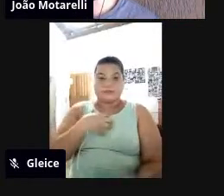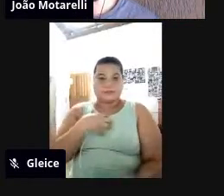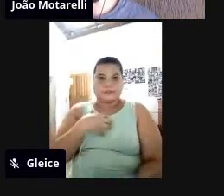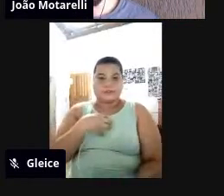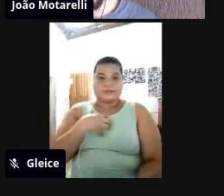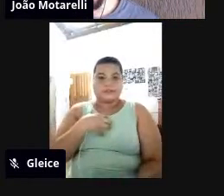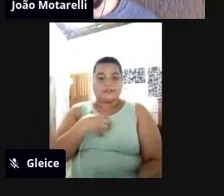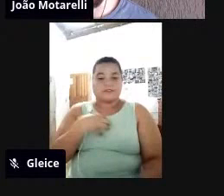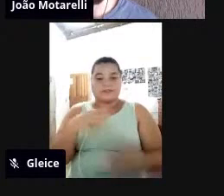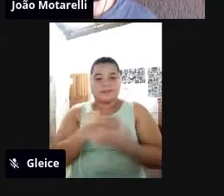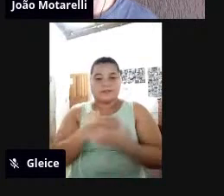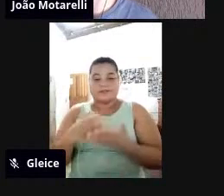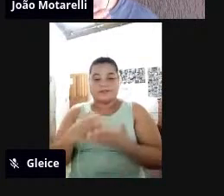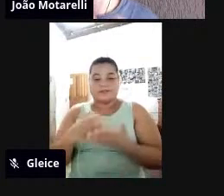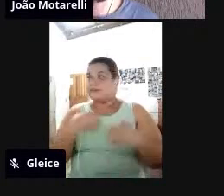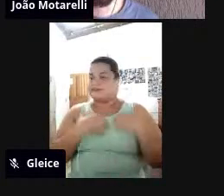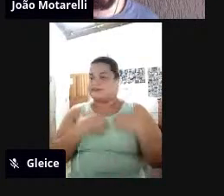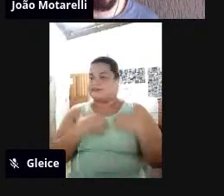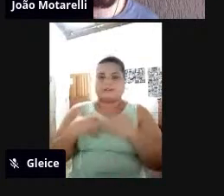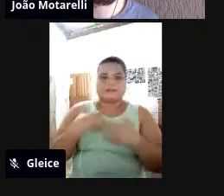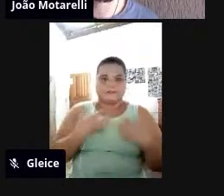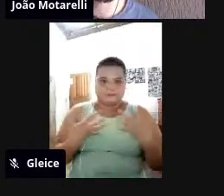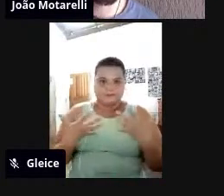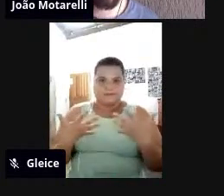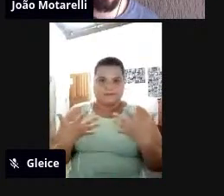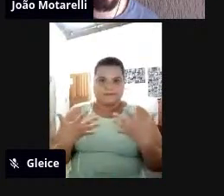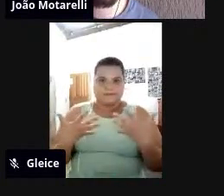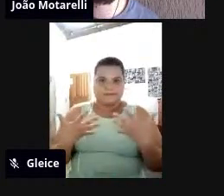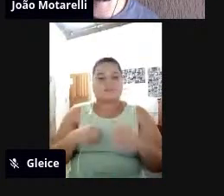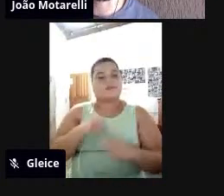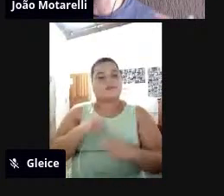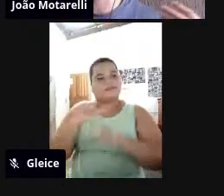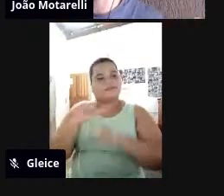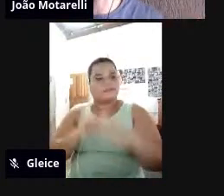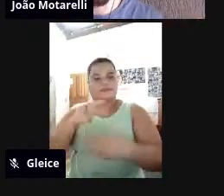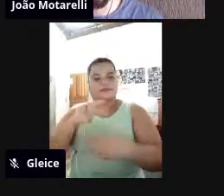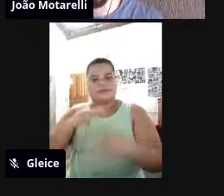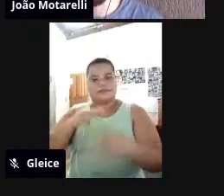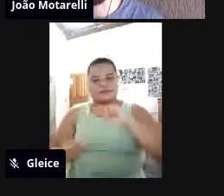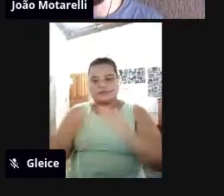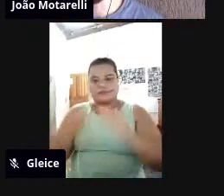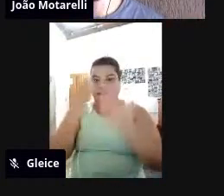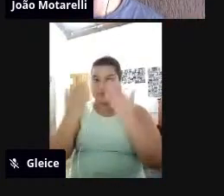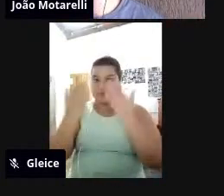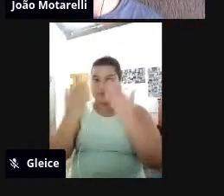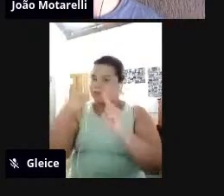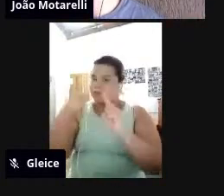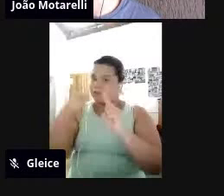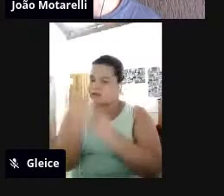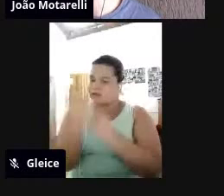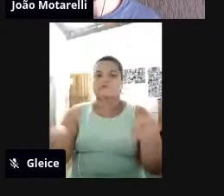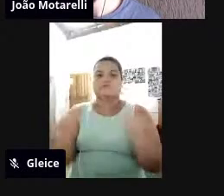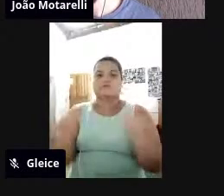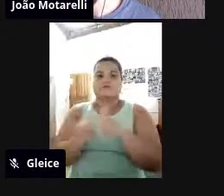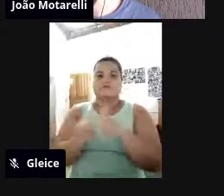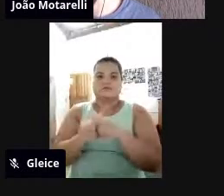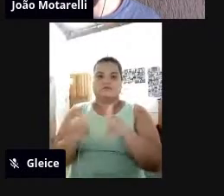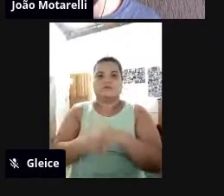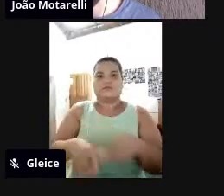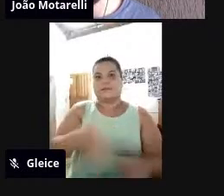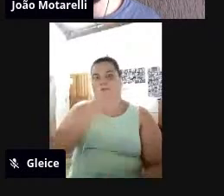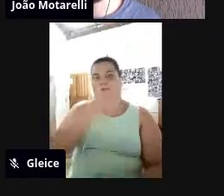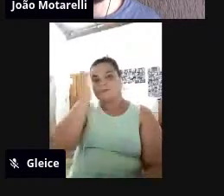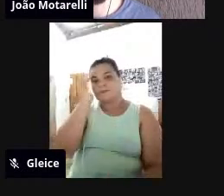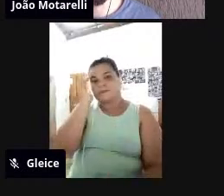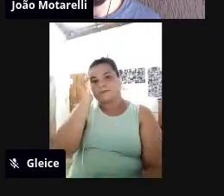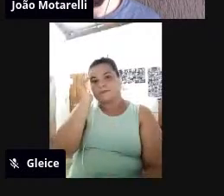intensificado. Só que acontece, por conta de alterações biológicas, psicológicas e sociais, esse indivíduo pode ter